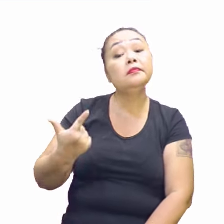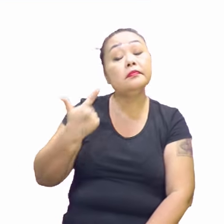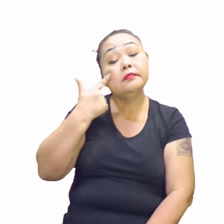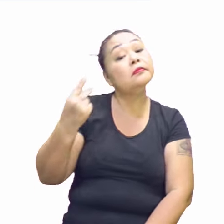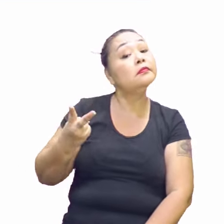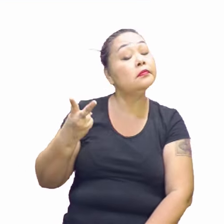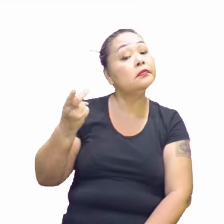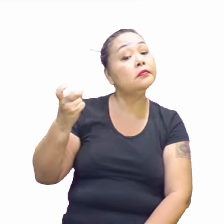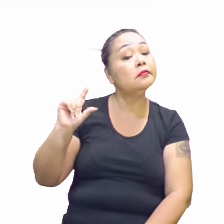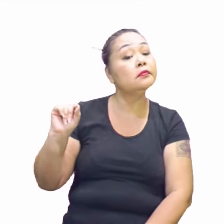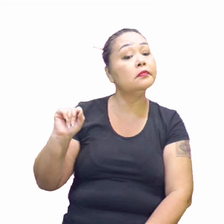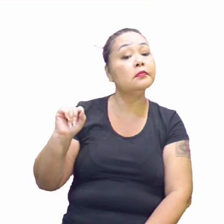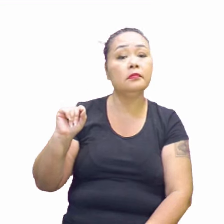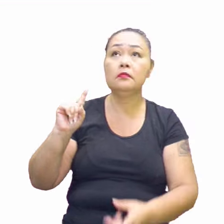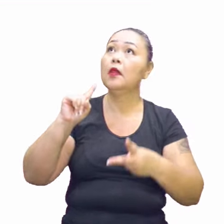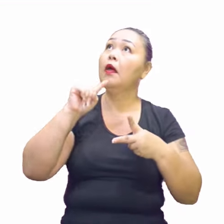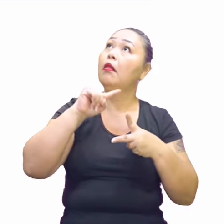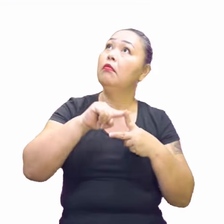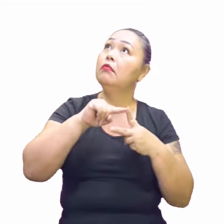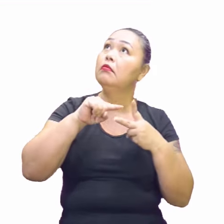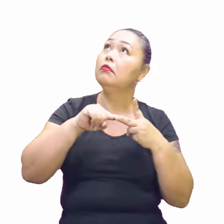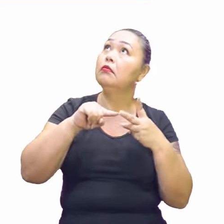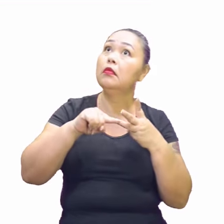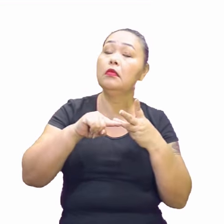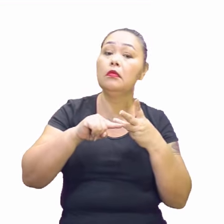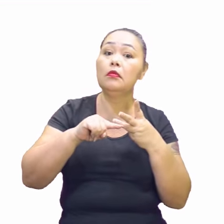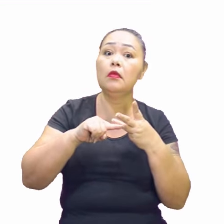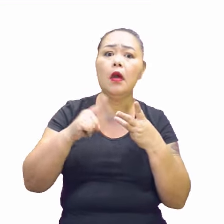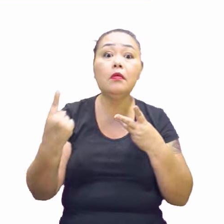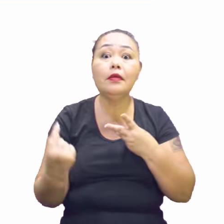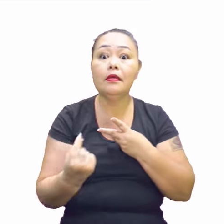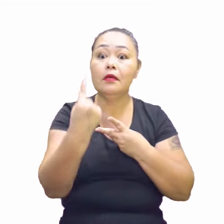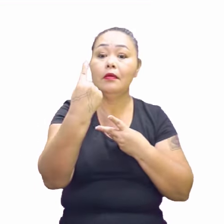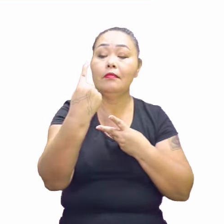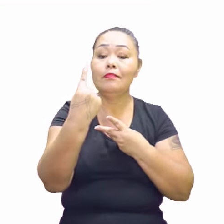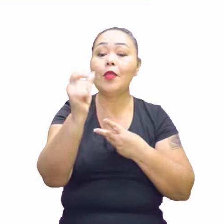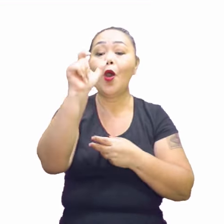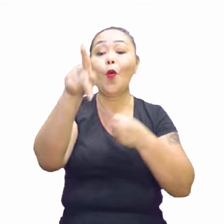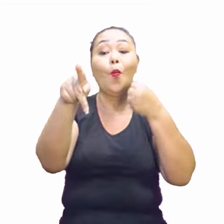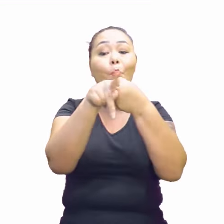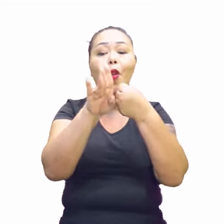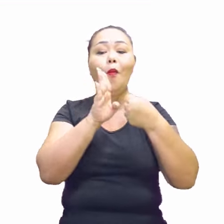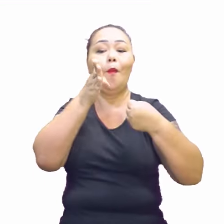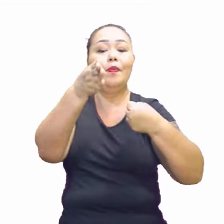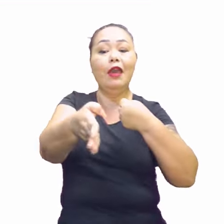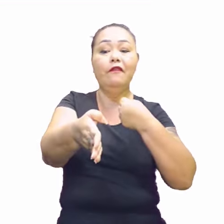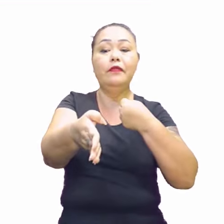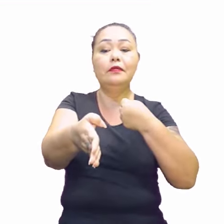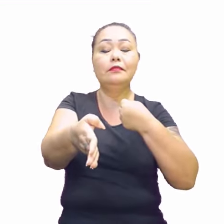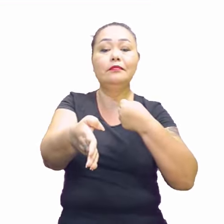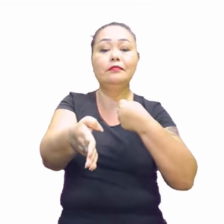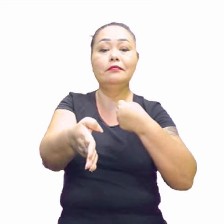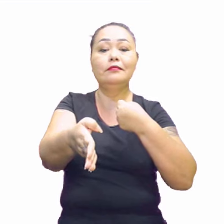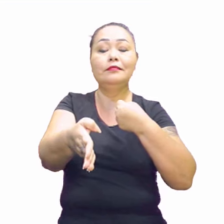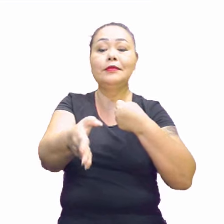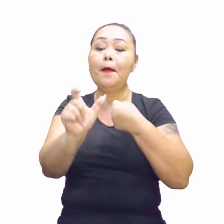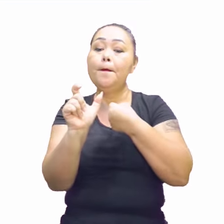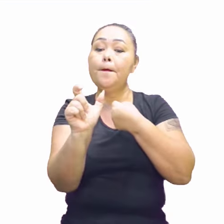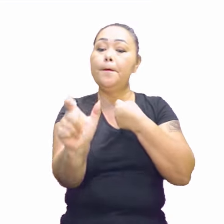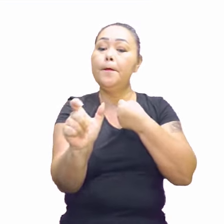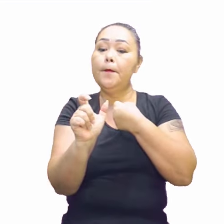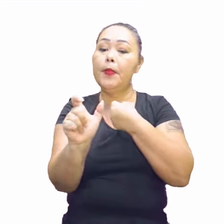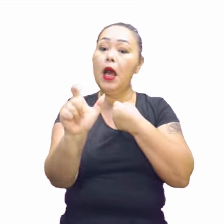percebe aqui que eu tenho vários núcleos. Mas o que apareceu? Um pronome indefinido. Então, é que a gente fala que é a